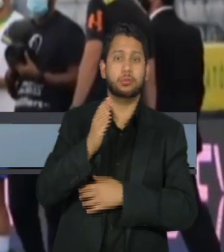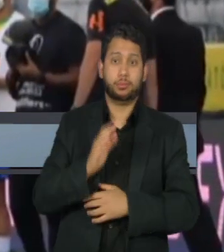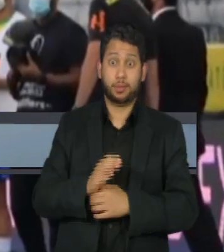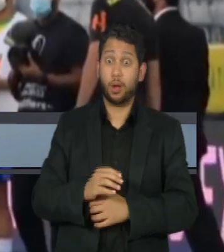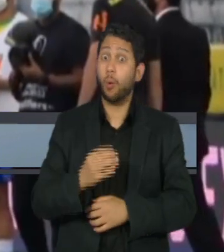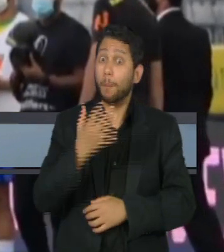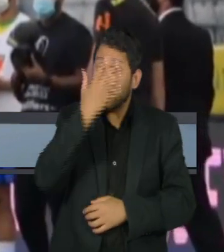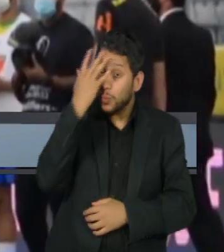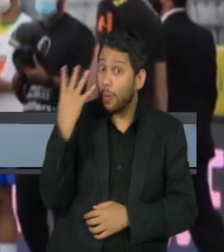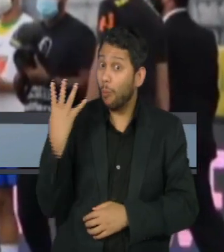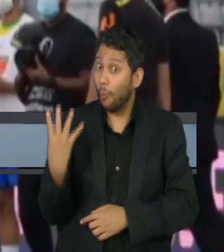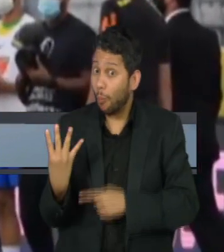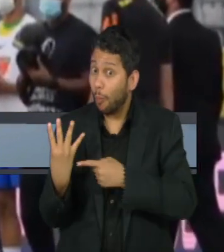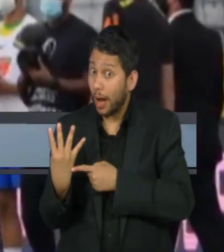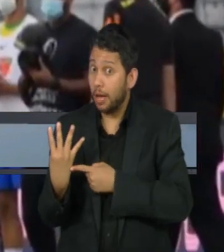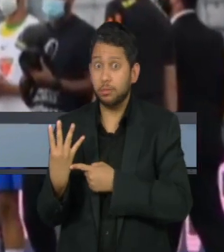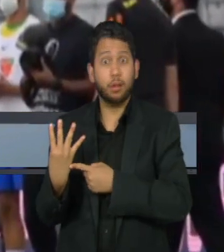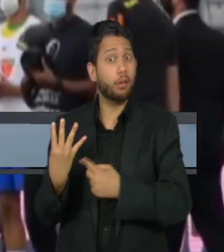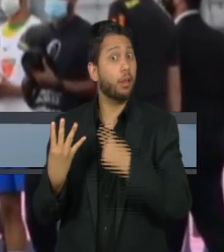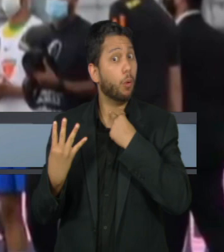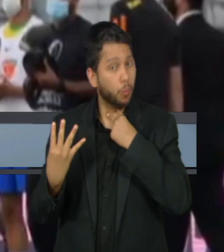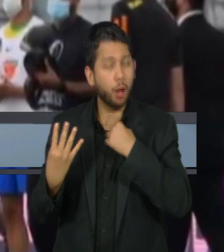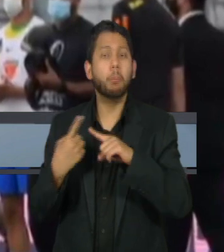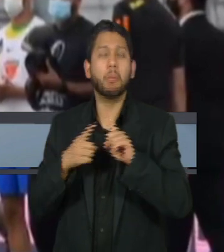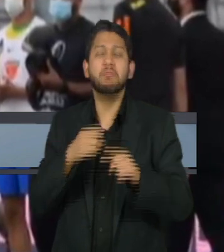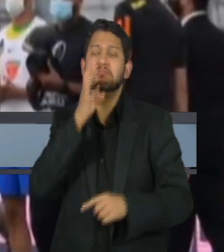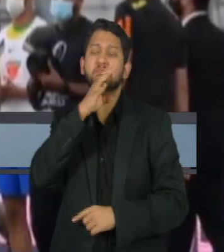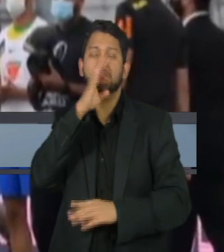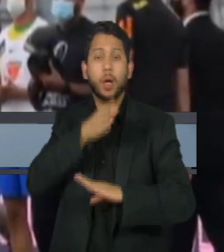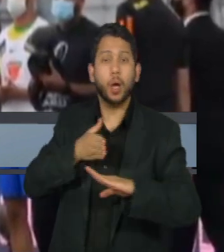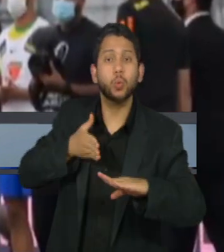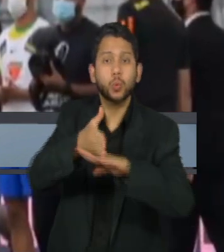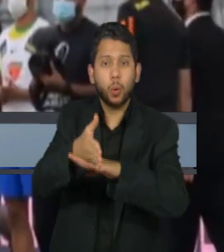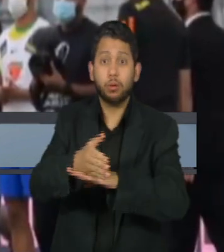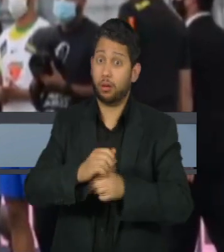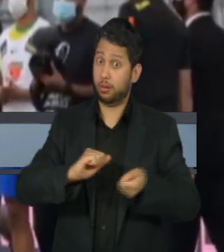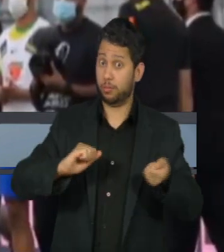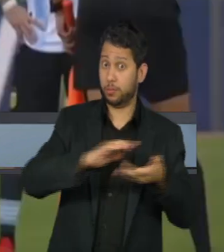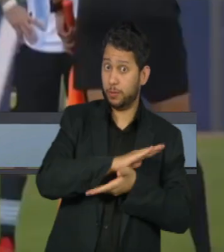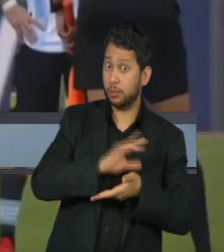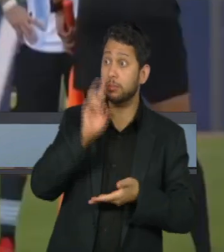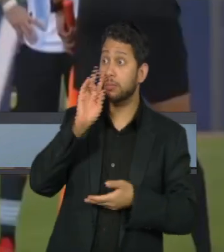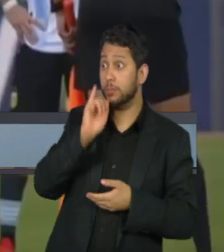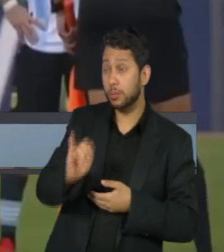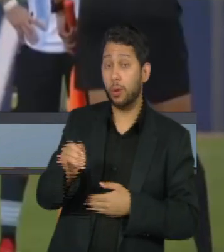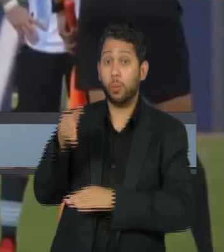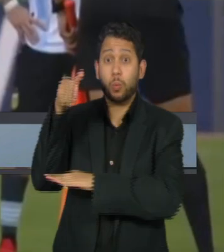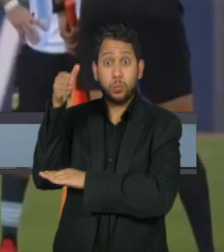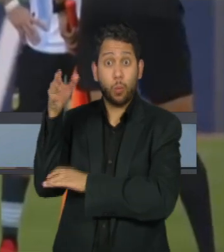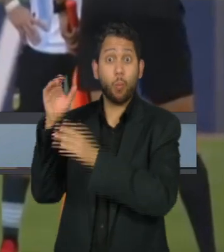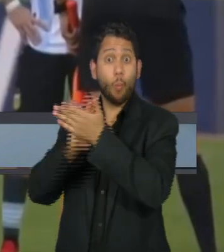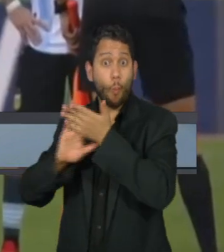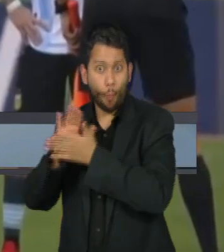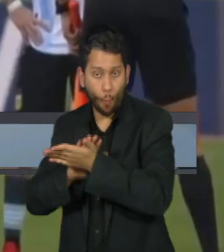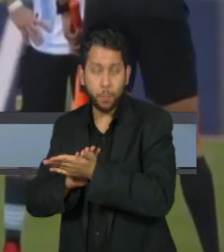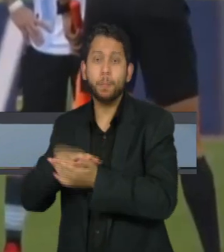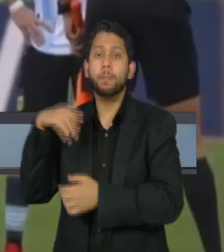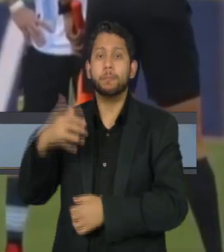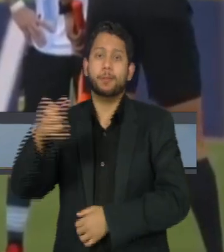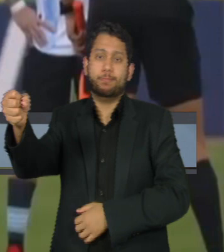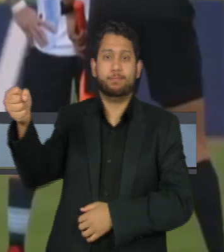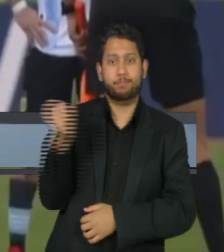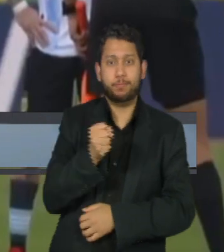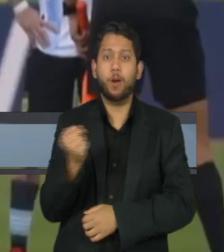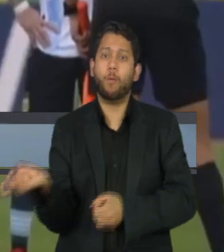a determinação da agência de que teriam de cumprir o isolamento no hotel para serem deportados para a Argentina.